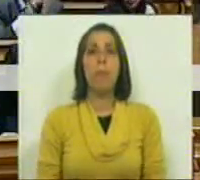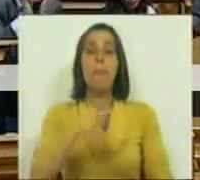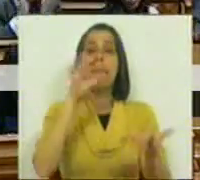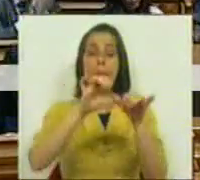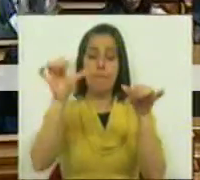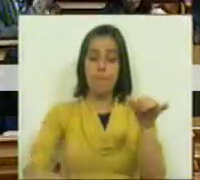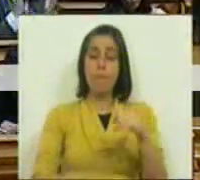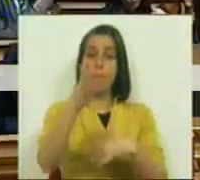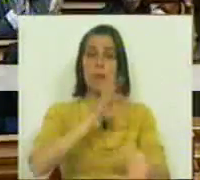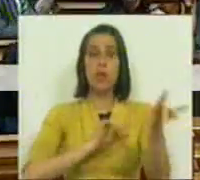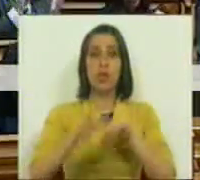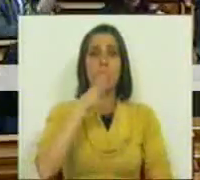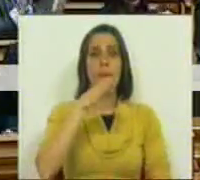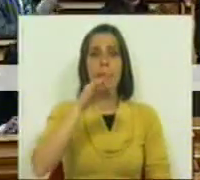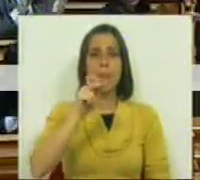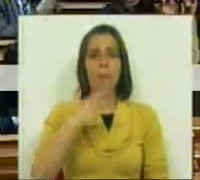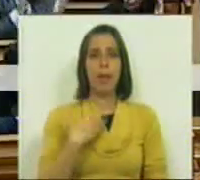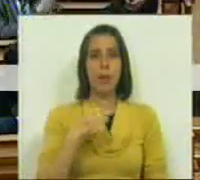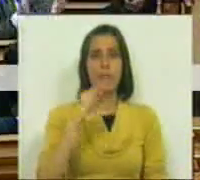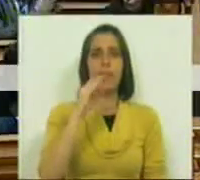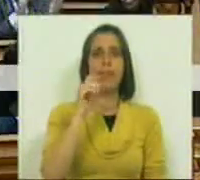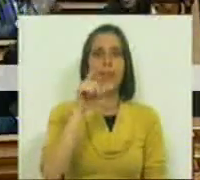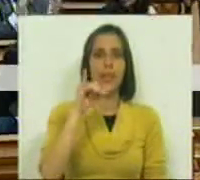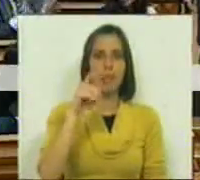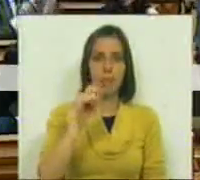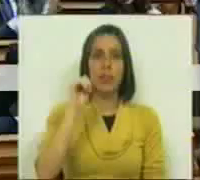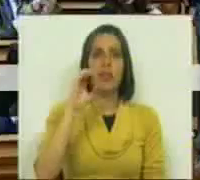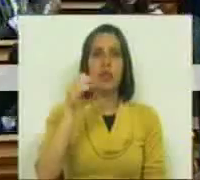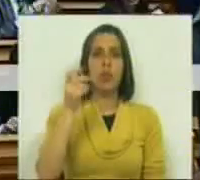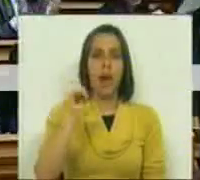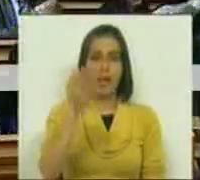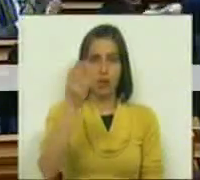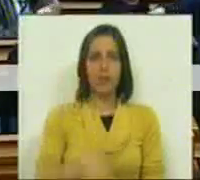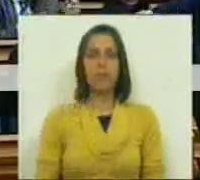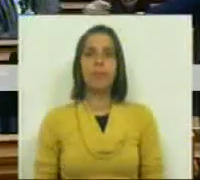Para uma intervenção tem a palavra o Sr. Deputado Pedro Filipe Soares.